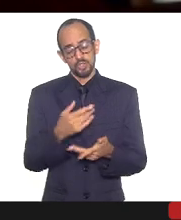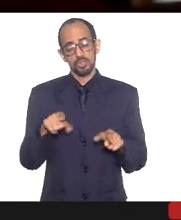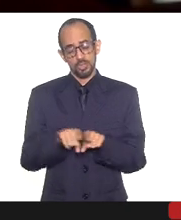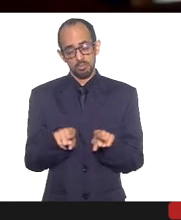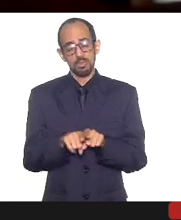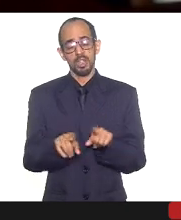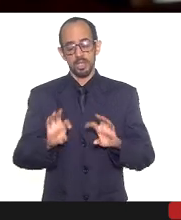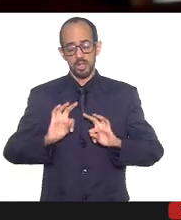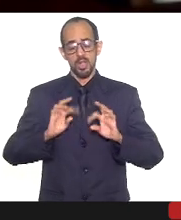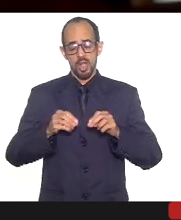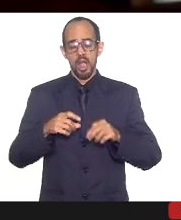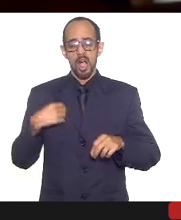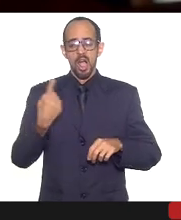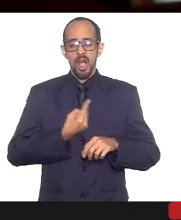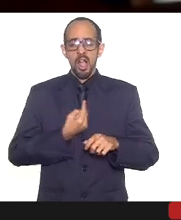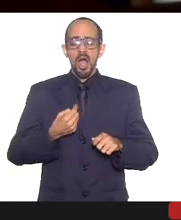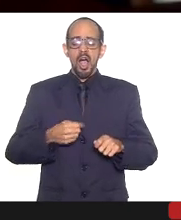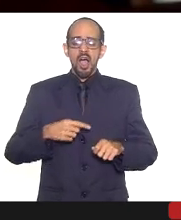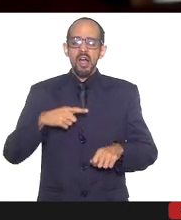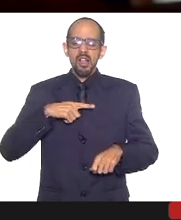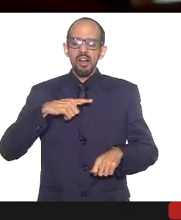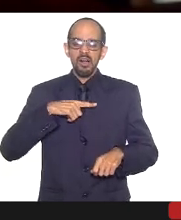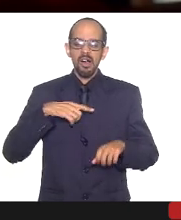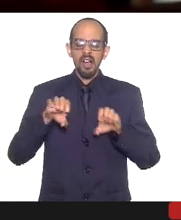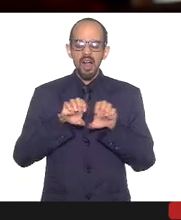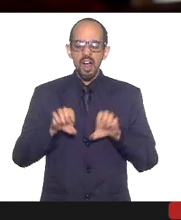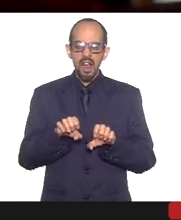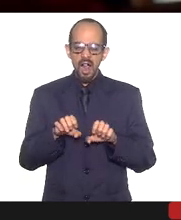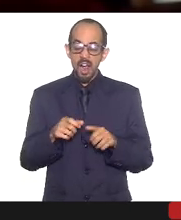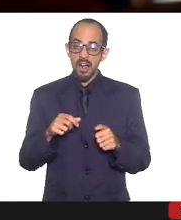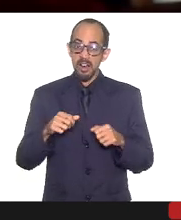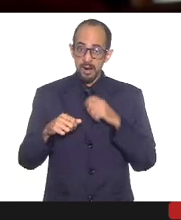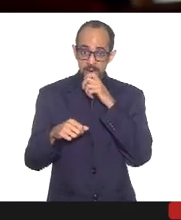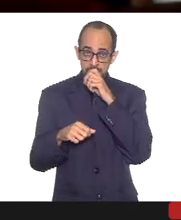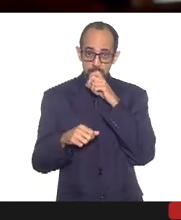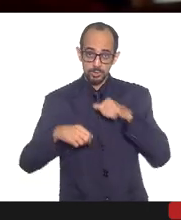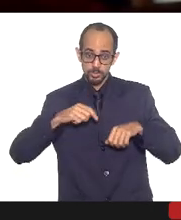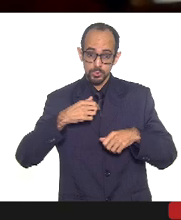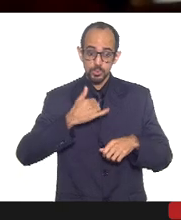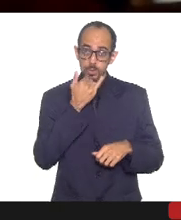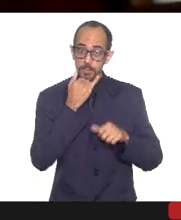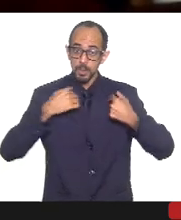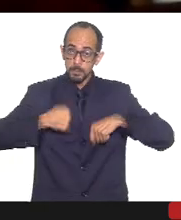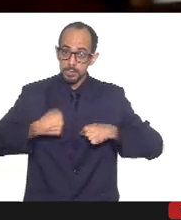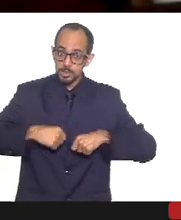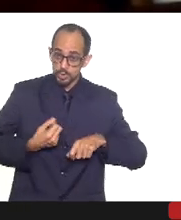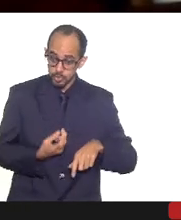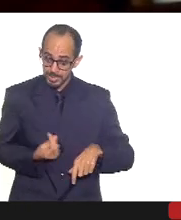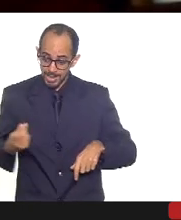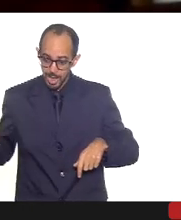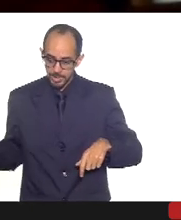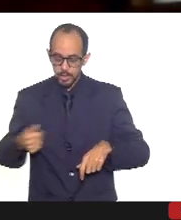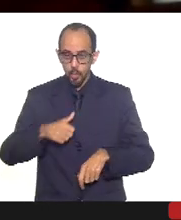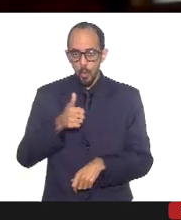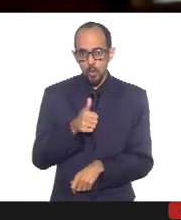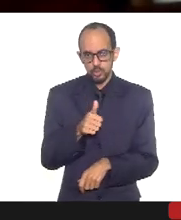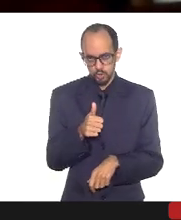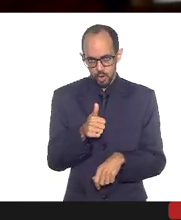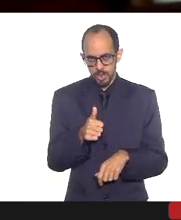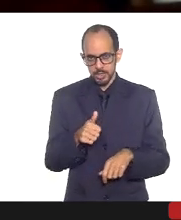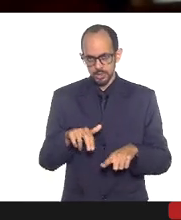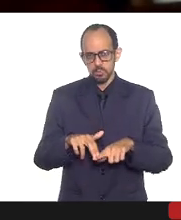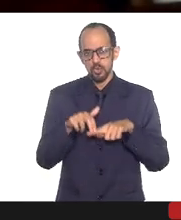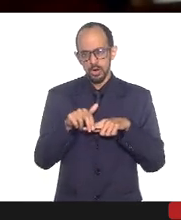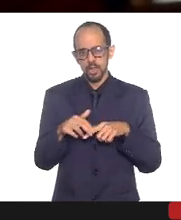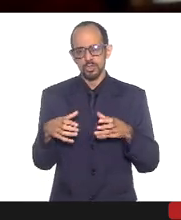para poder enfrentar esses desafios. Eu vou ter que me ausentar às 11 horas, que eu vou para uma audiência da Comissão de Saúde. Fica aqui,